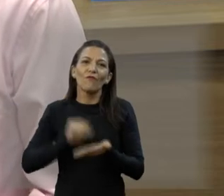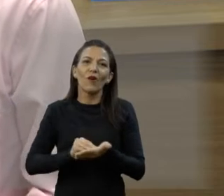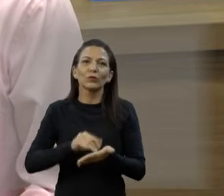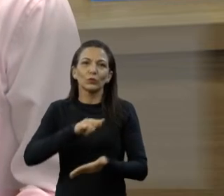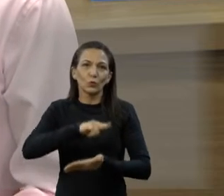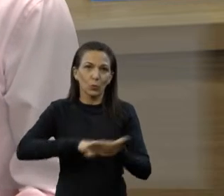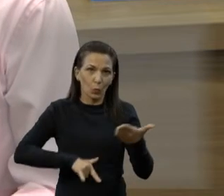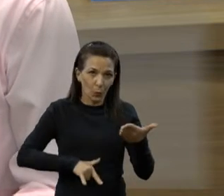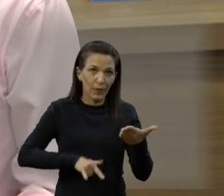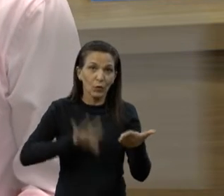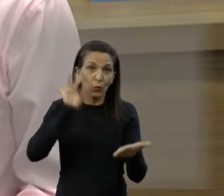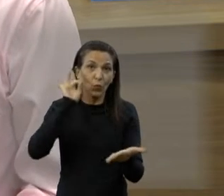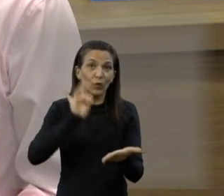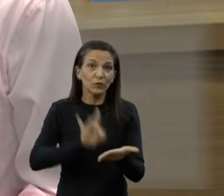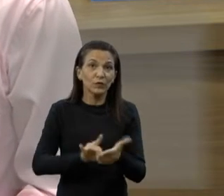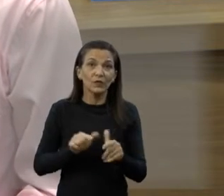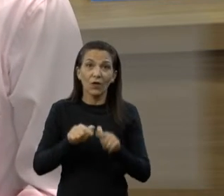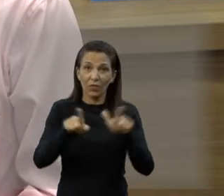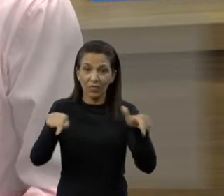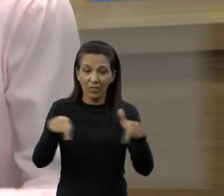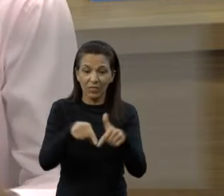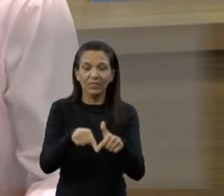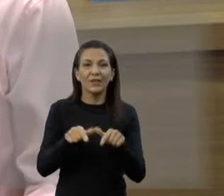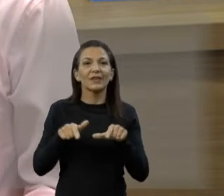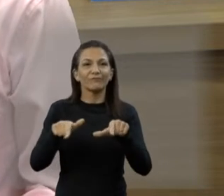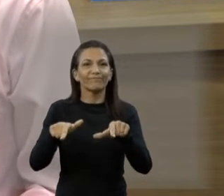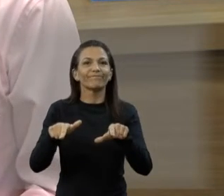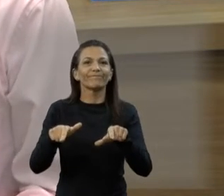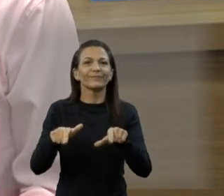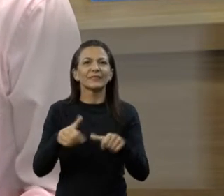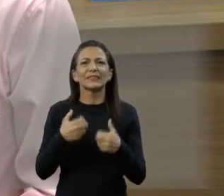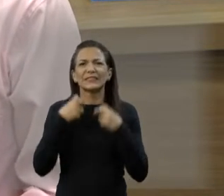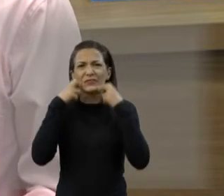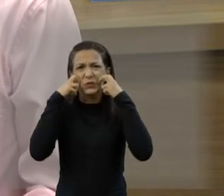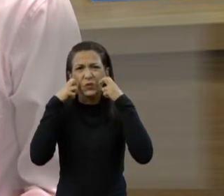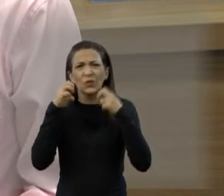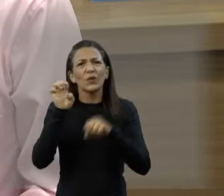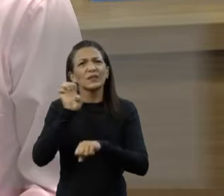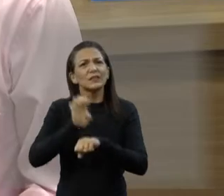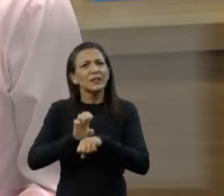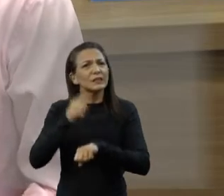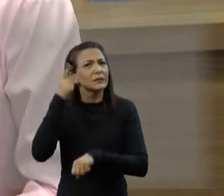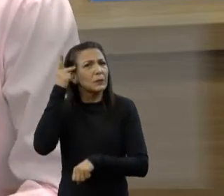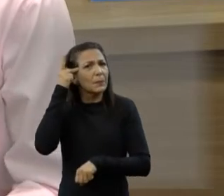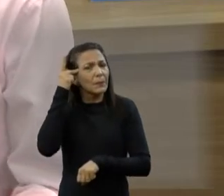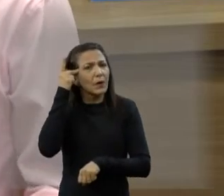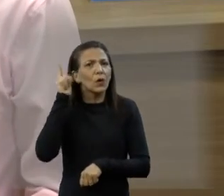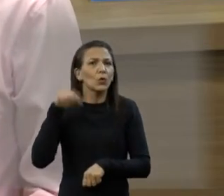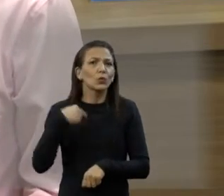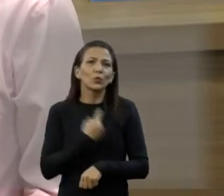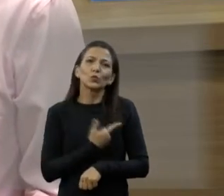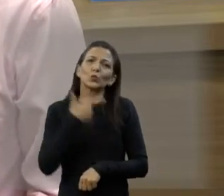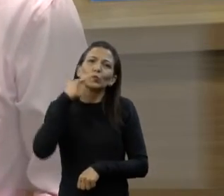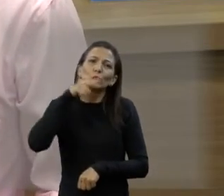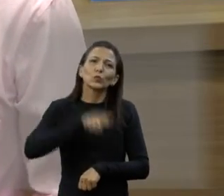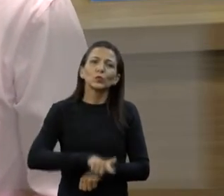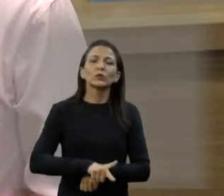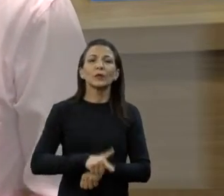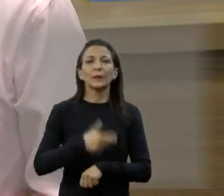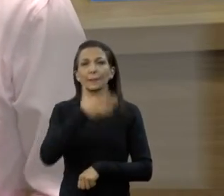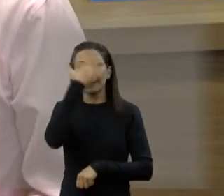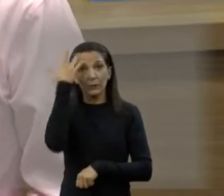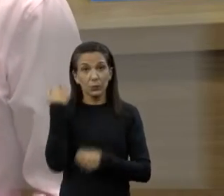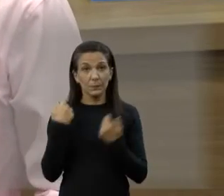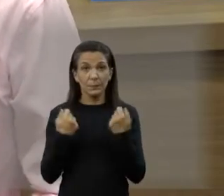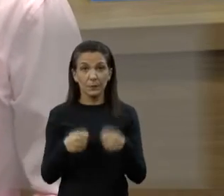acho acho não tenho certeza que é uma vergonha né gente Estado de São Paulo aí e a gente não consegue as pessoas